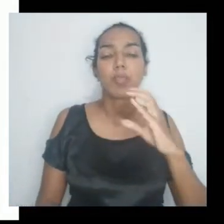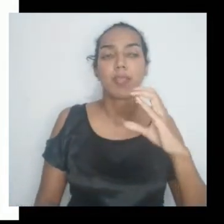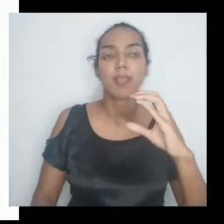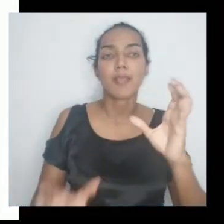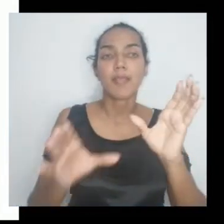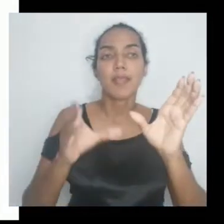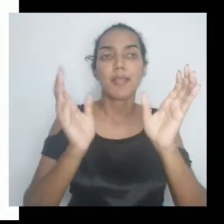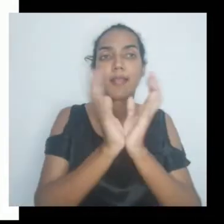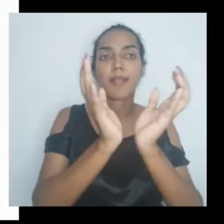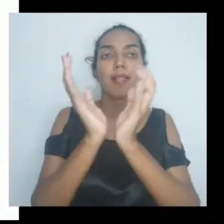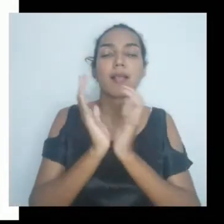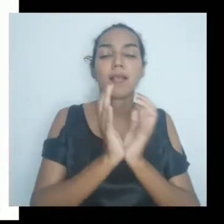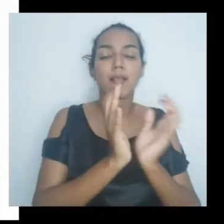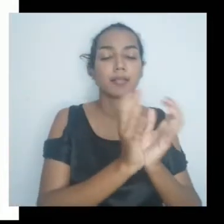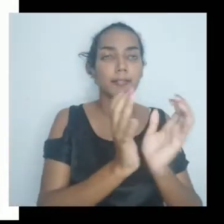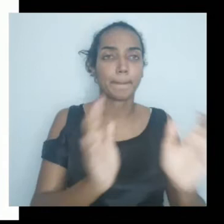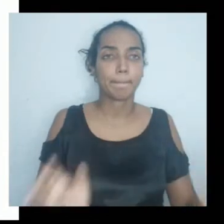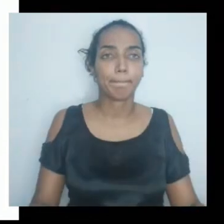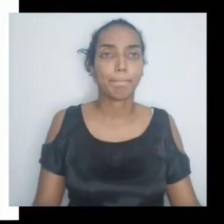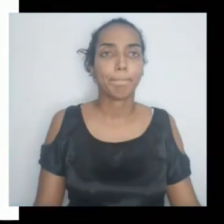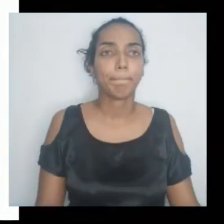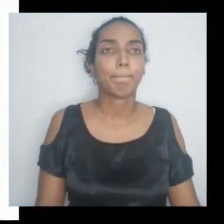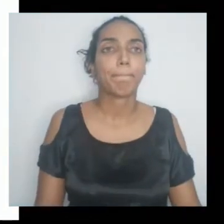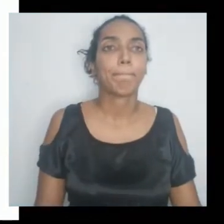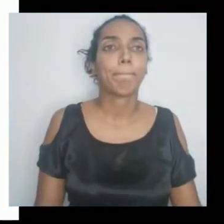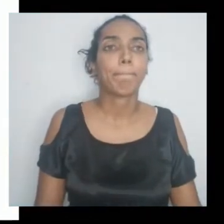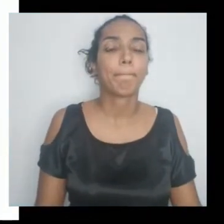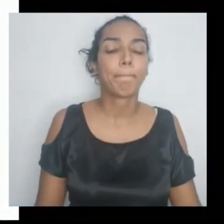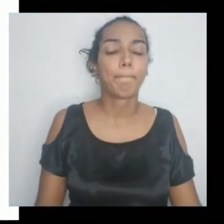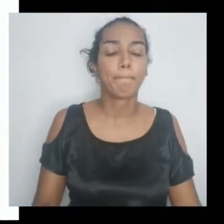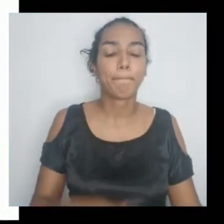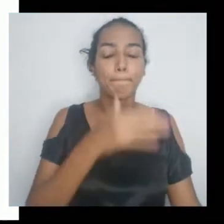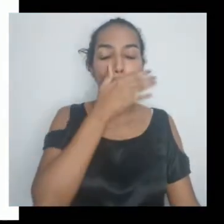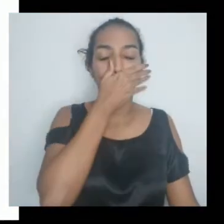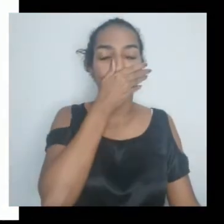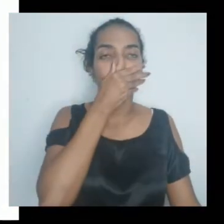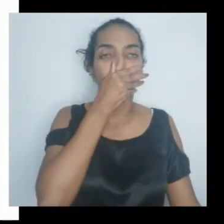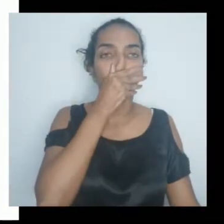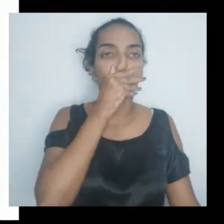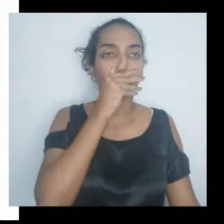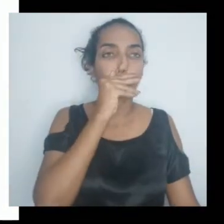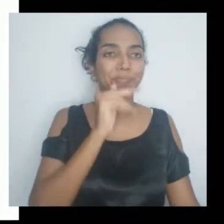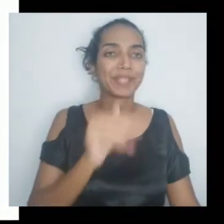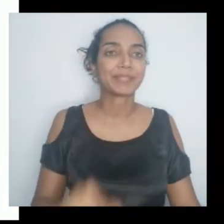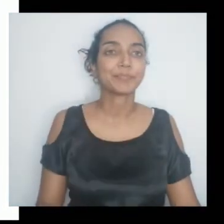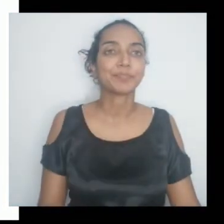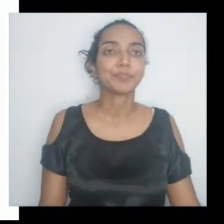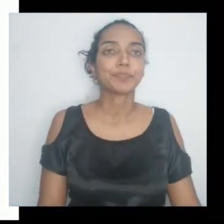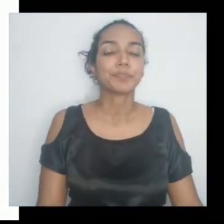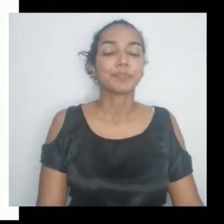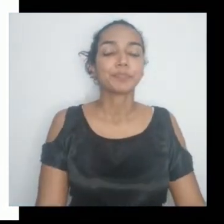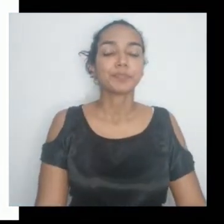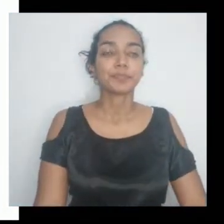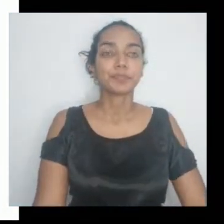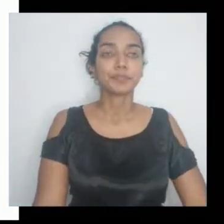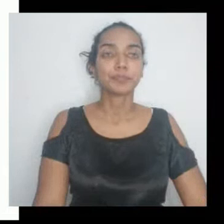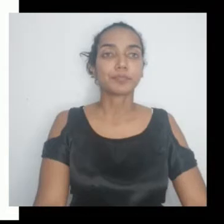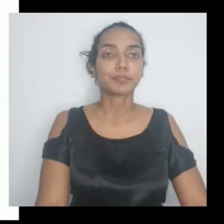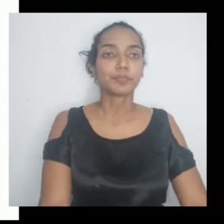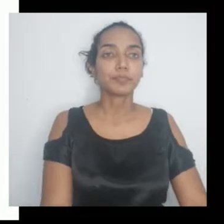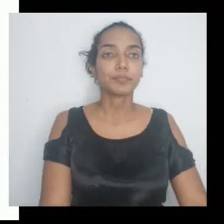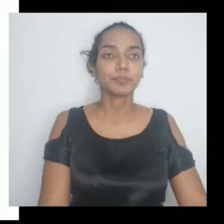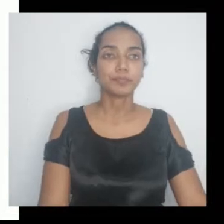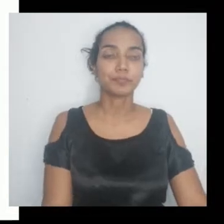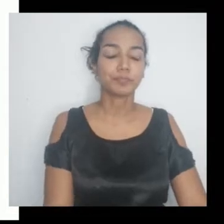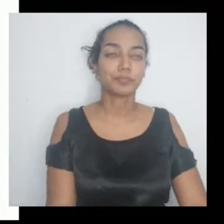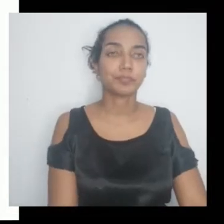filha passando filha object. Porque os tipos estão batendo. Filha object é do tipo classe filha, o tipo do parâmetro é do tipo